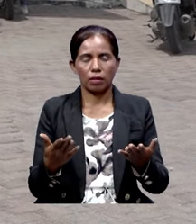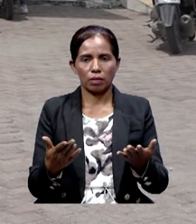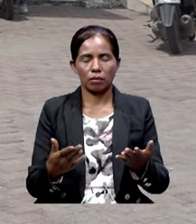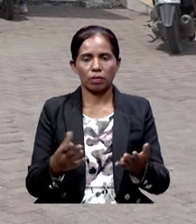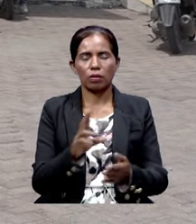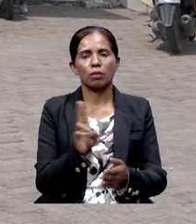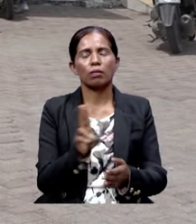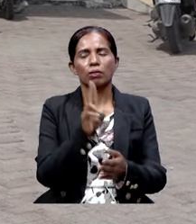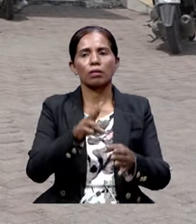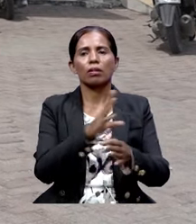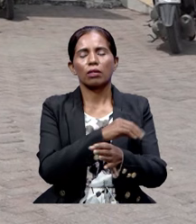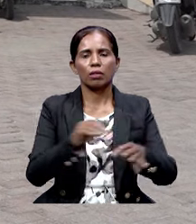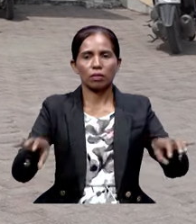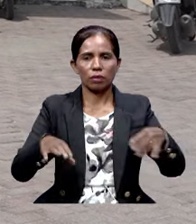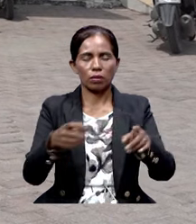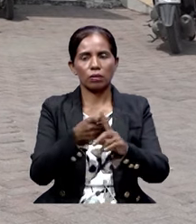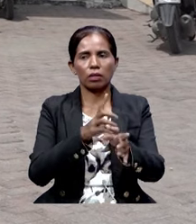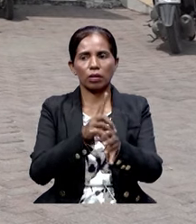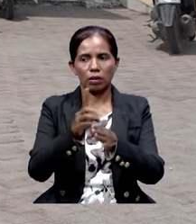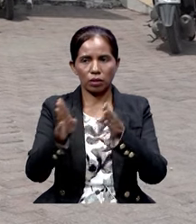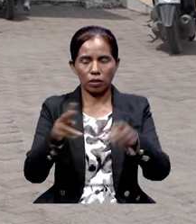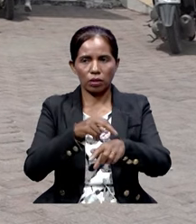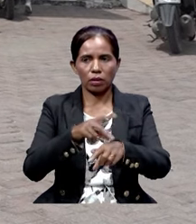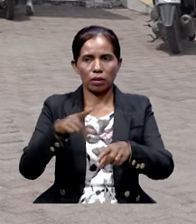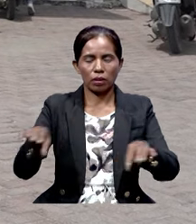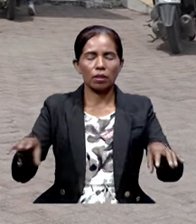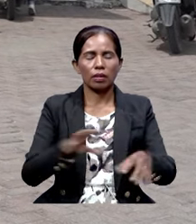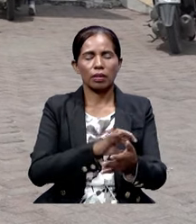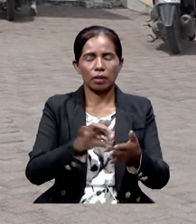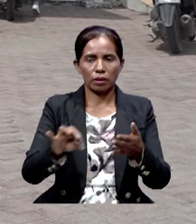está no serviço com a Direção Nacional Registro